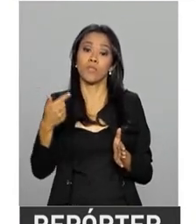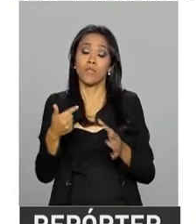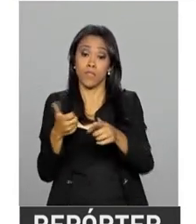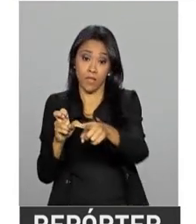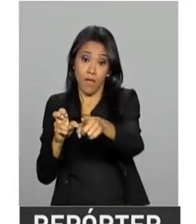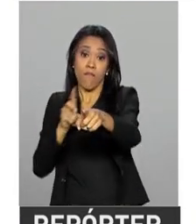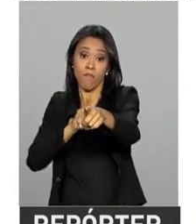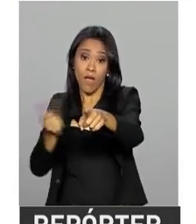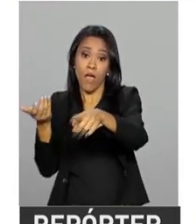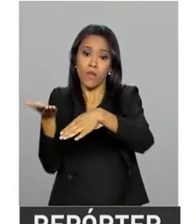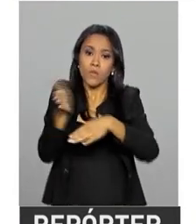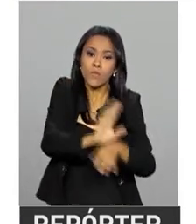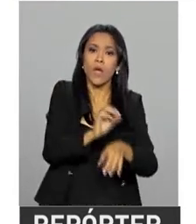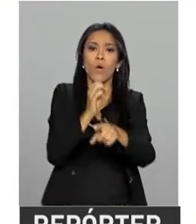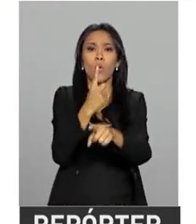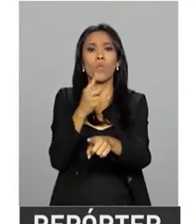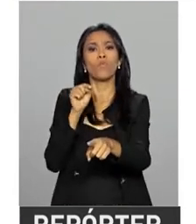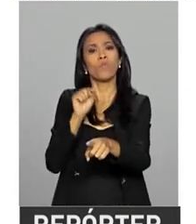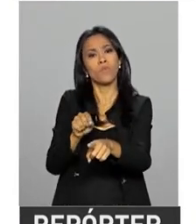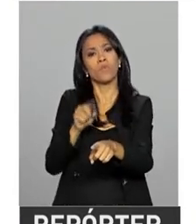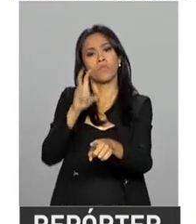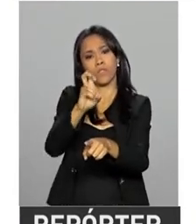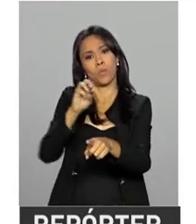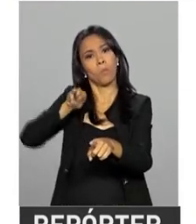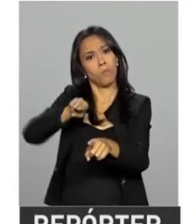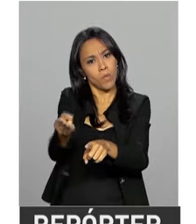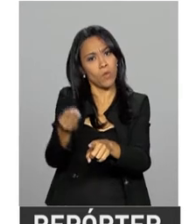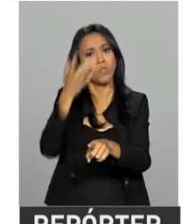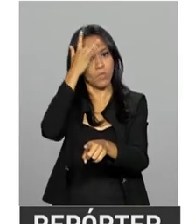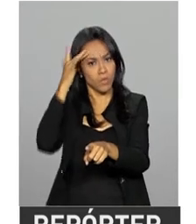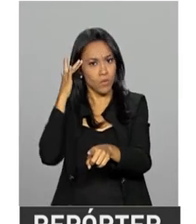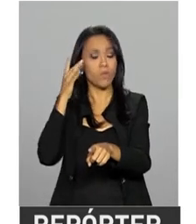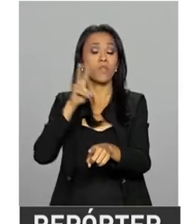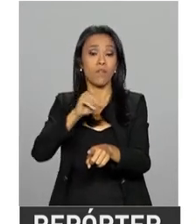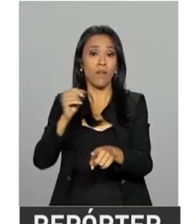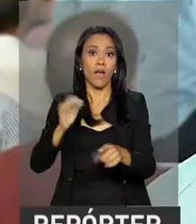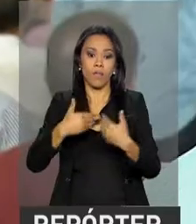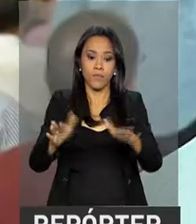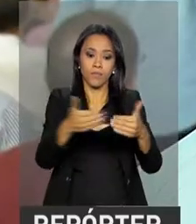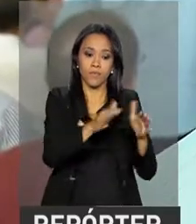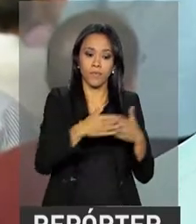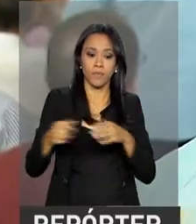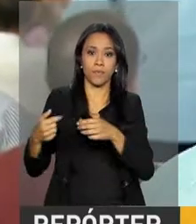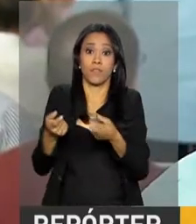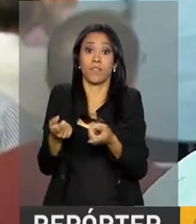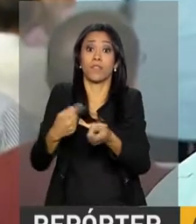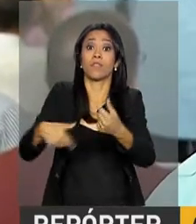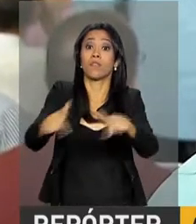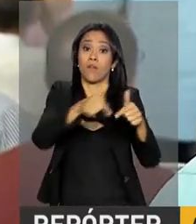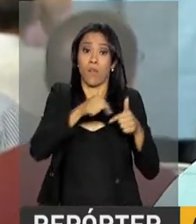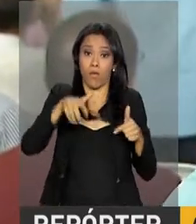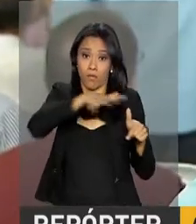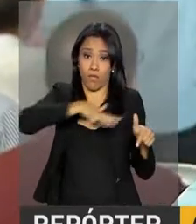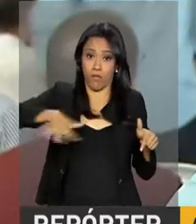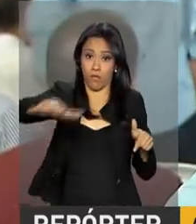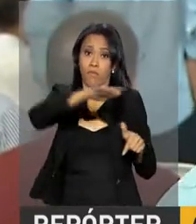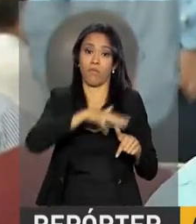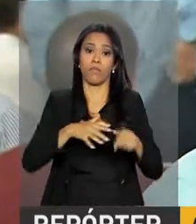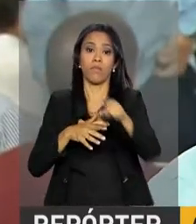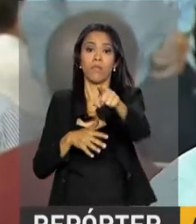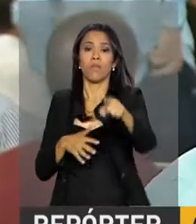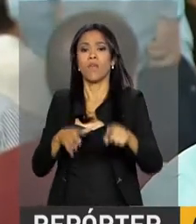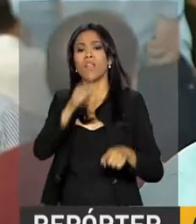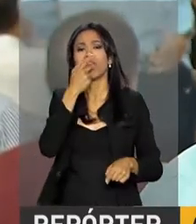cerca de um milhão e meio de pessoas e gerar empregos na região fica bem mais fácil pra você ver a questão do